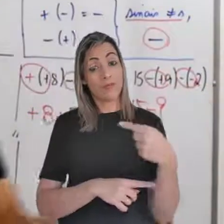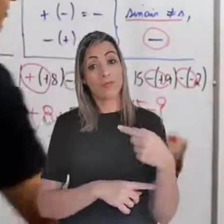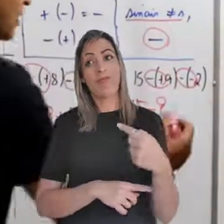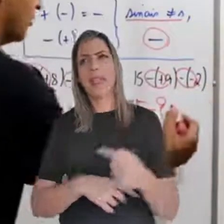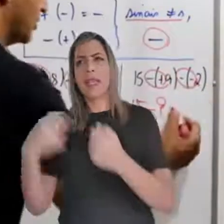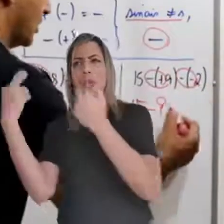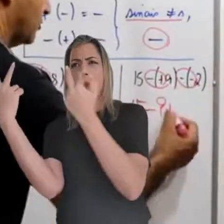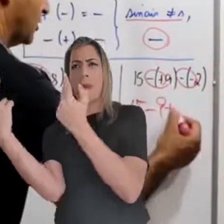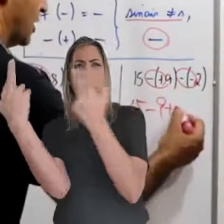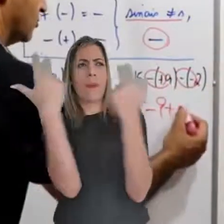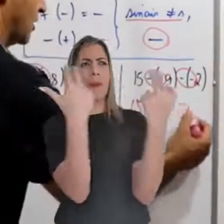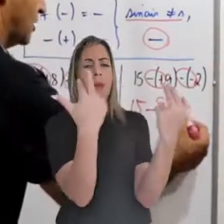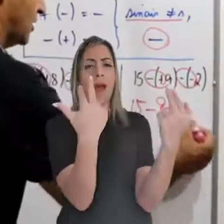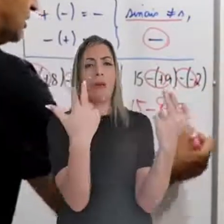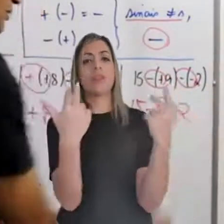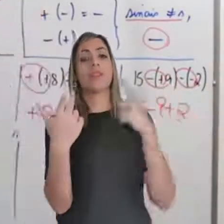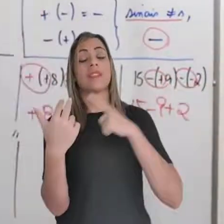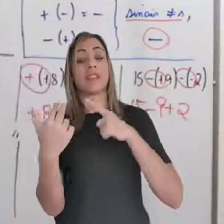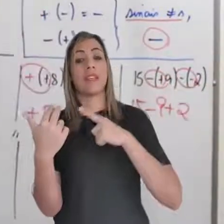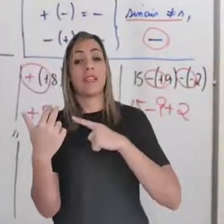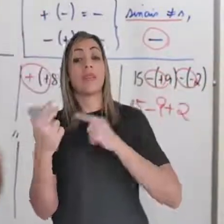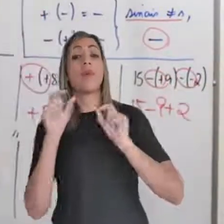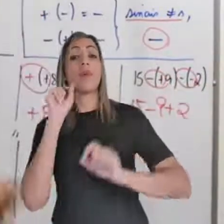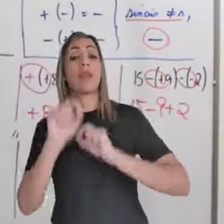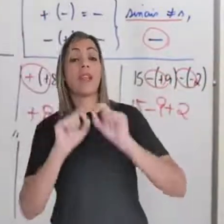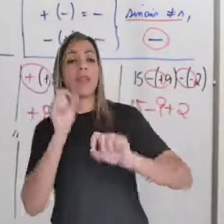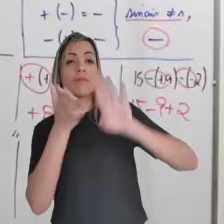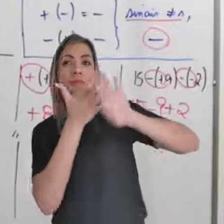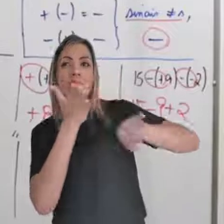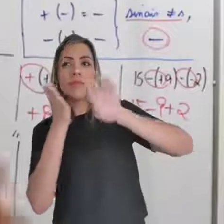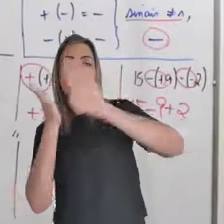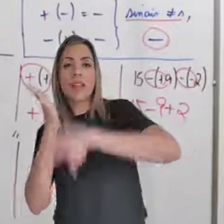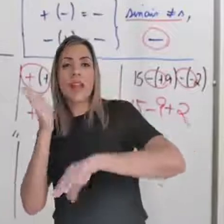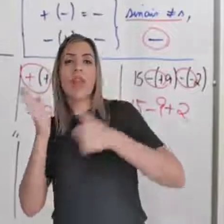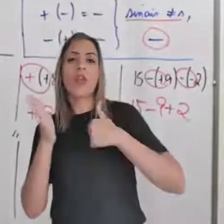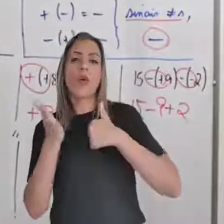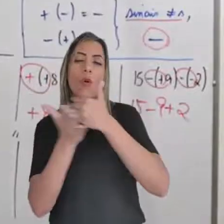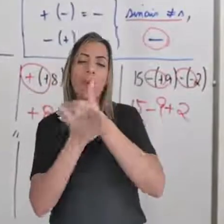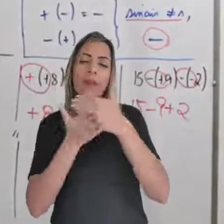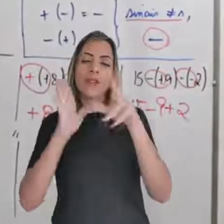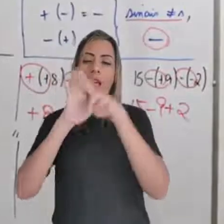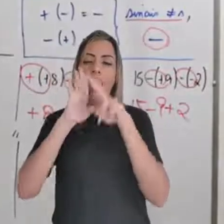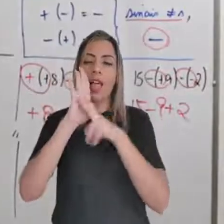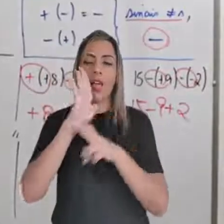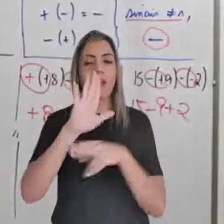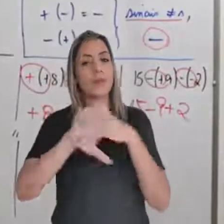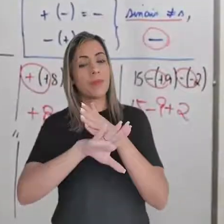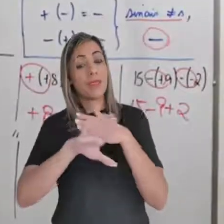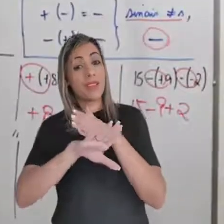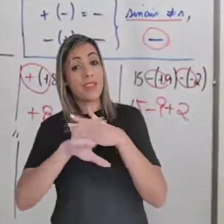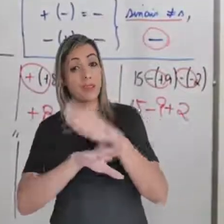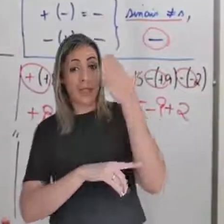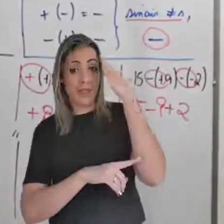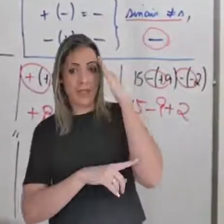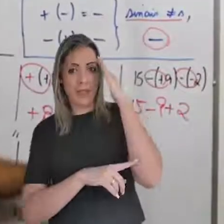sinais iguais, portanto, teremos aqui 2. Eliminados os sinais, eu passo a aplicar a tal da regrinha